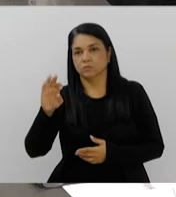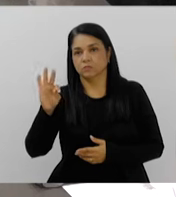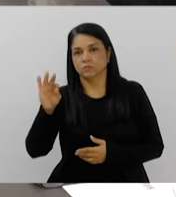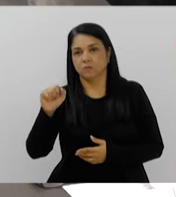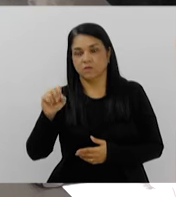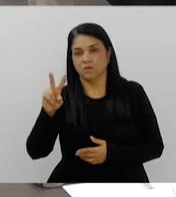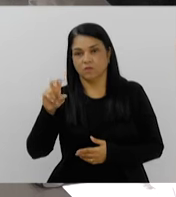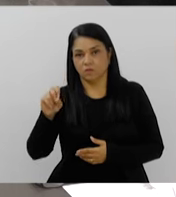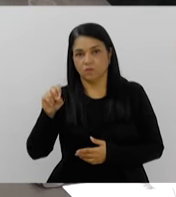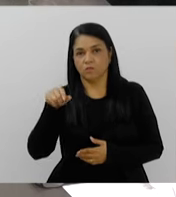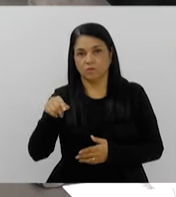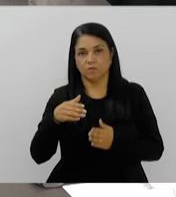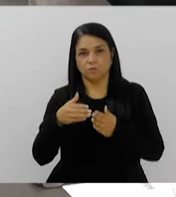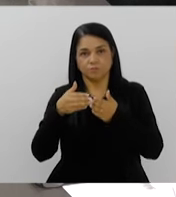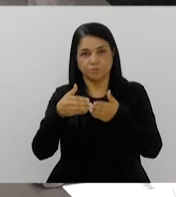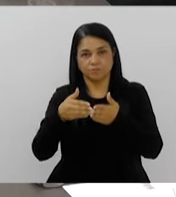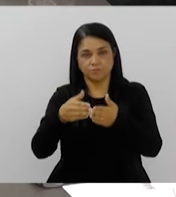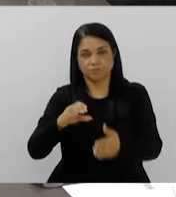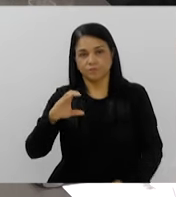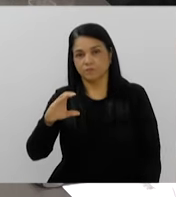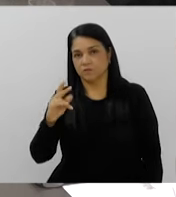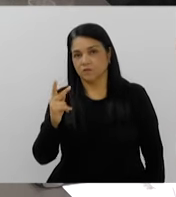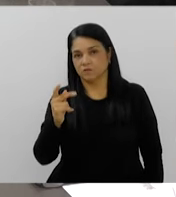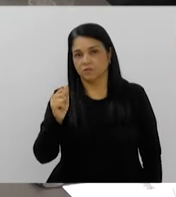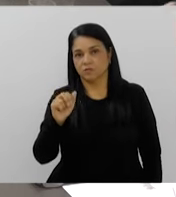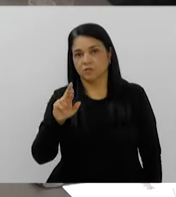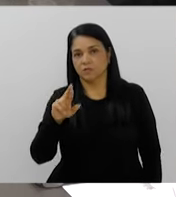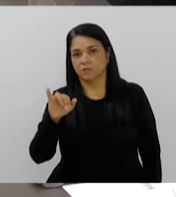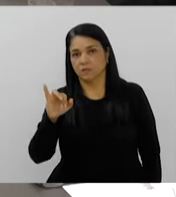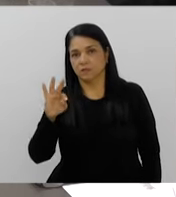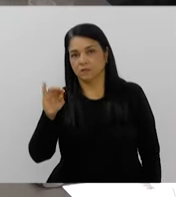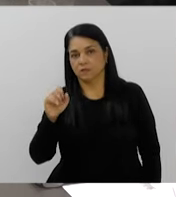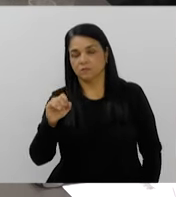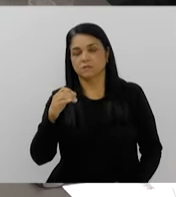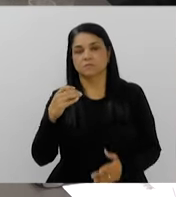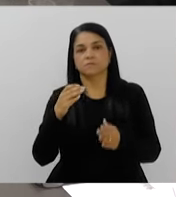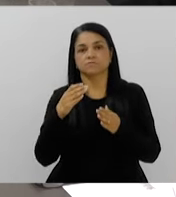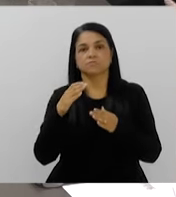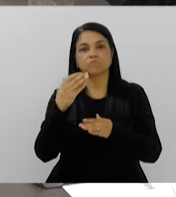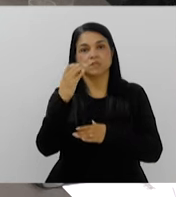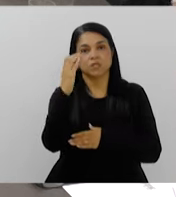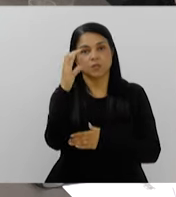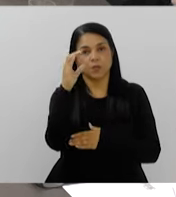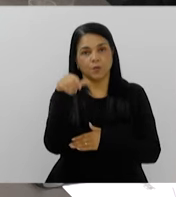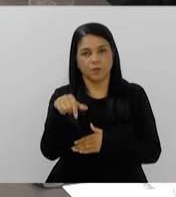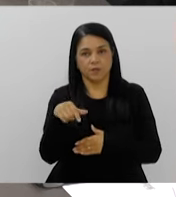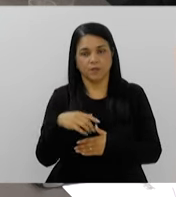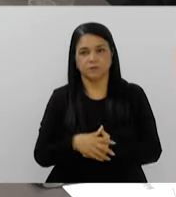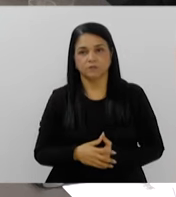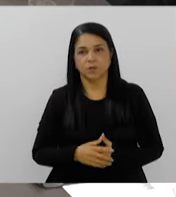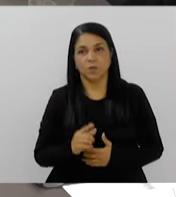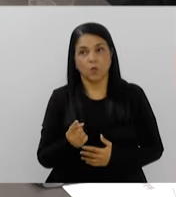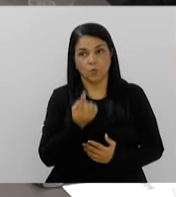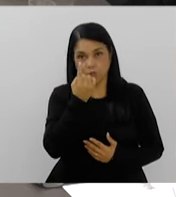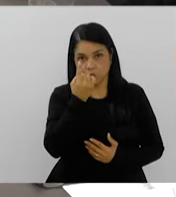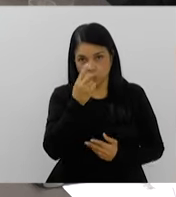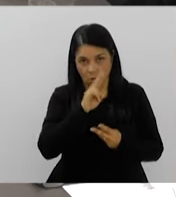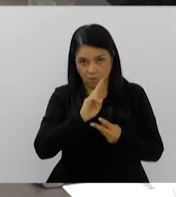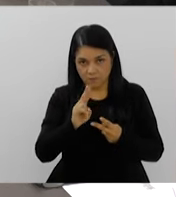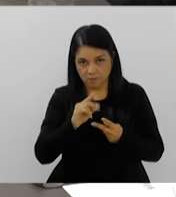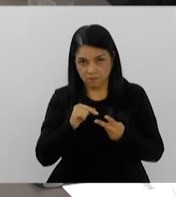Na estação de barca de Charita, situada na cidade de Niterói, no estado do Rio de Janeiro. Ah, então Vossa Excelência deixou um nome.